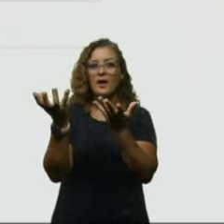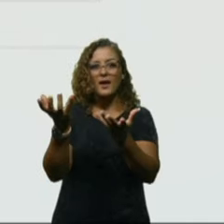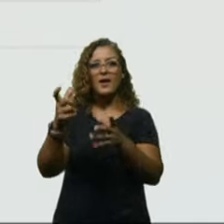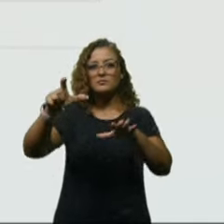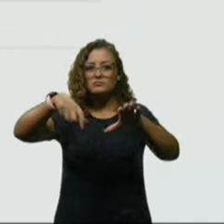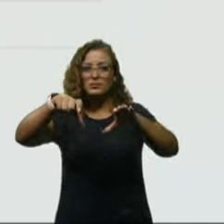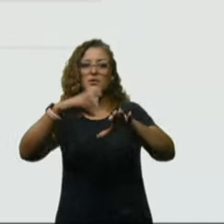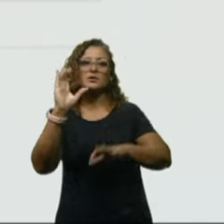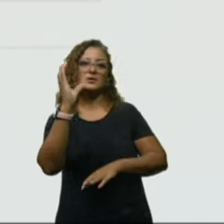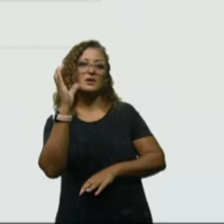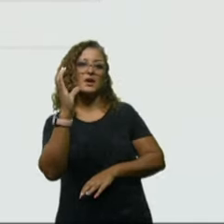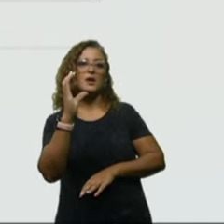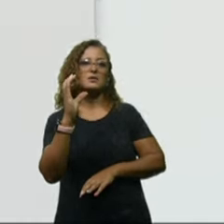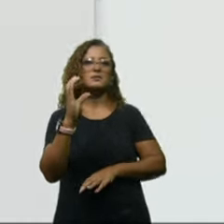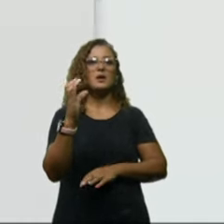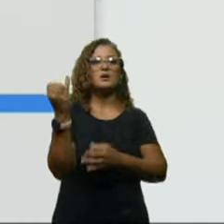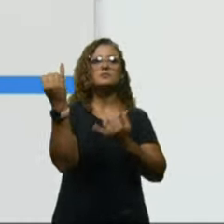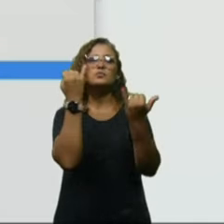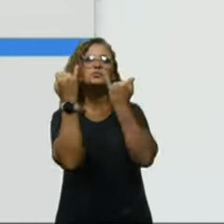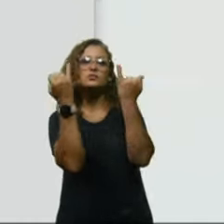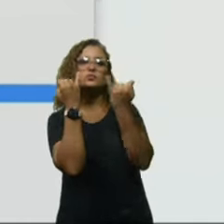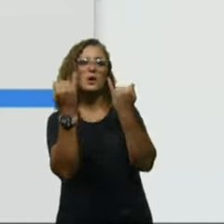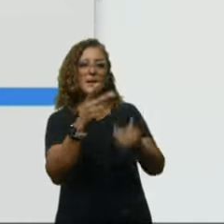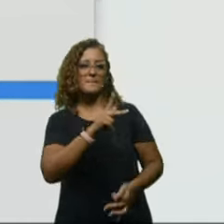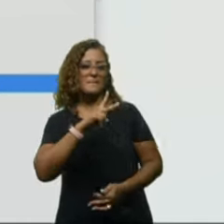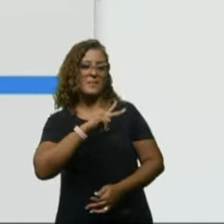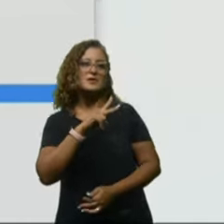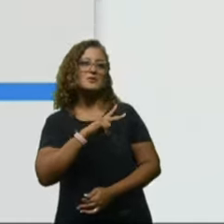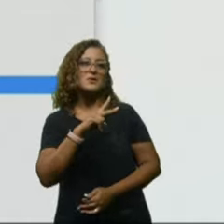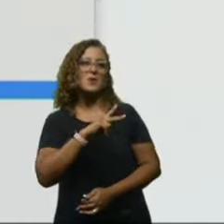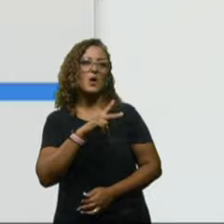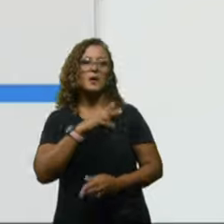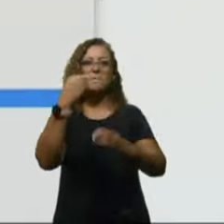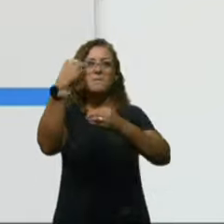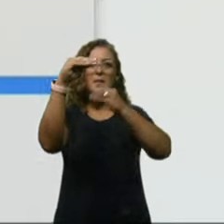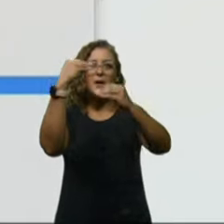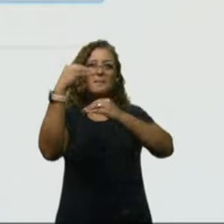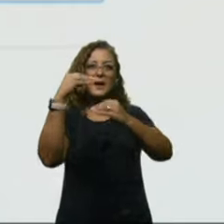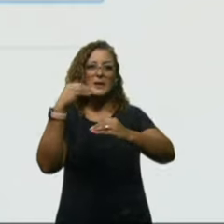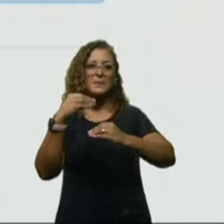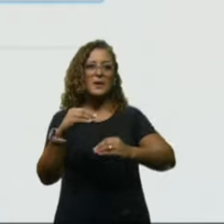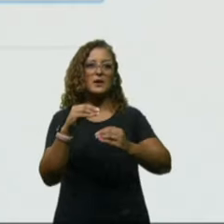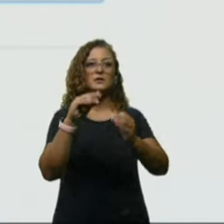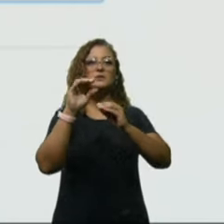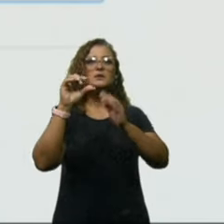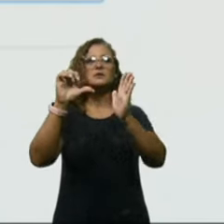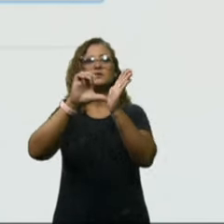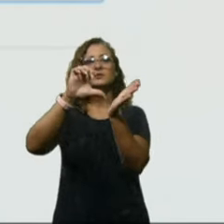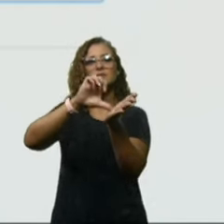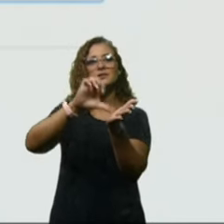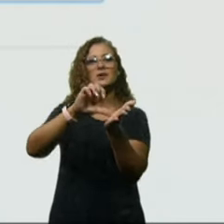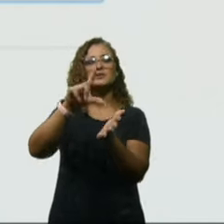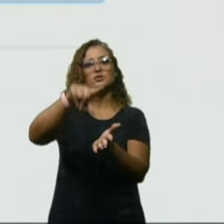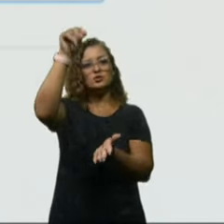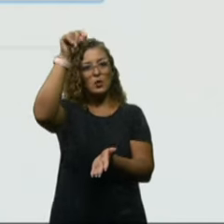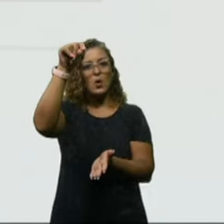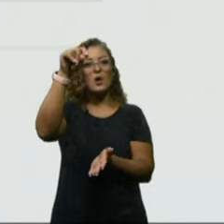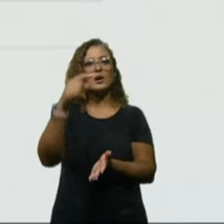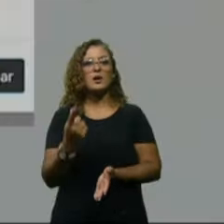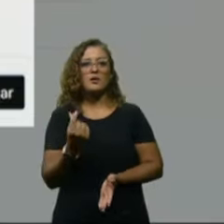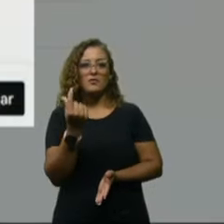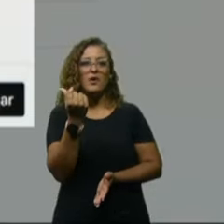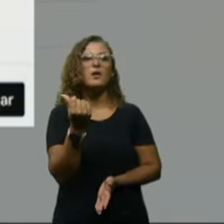preencha seus dados pessoais selecione a unidade da Bola de Neve que destinar a doação escolha o valor desejado